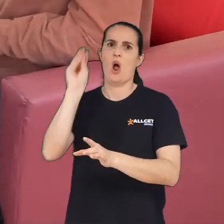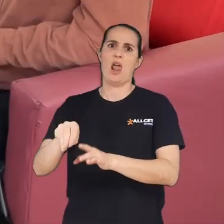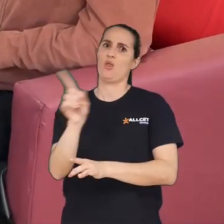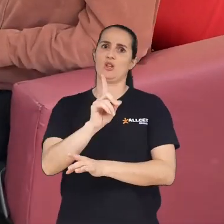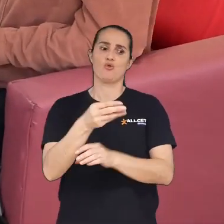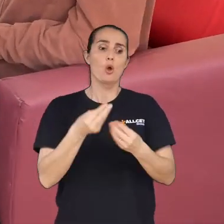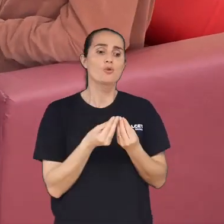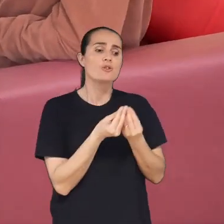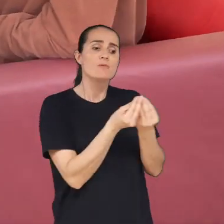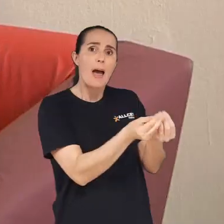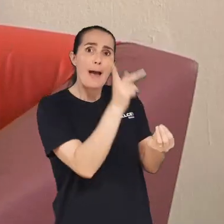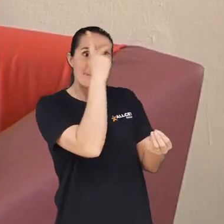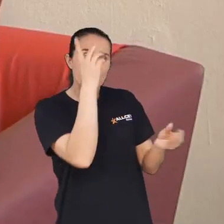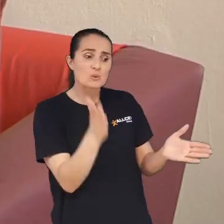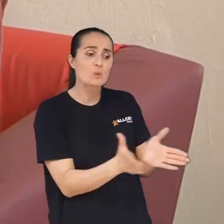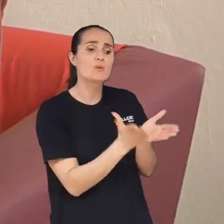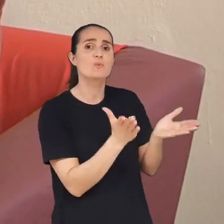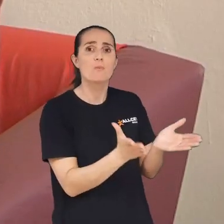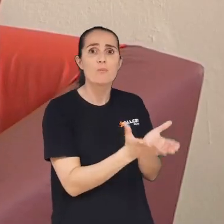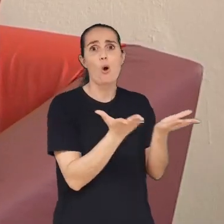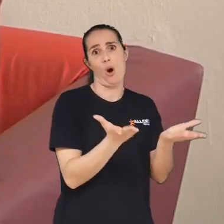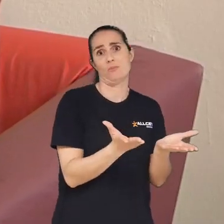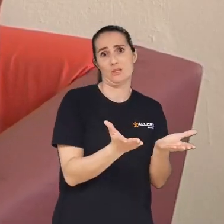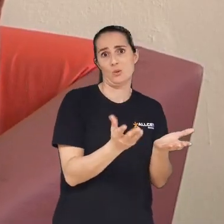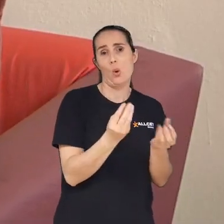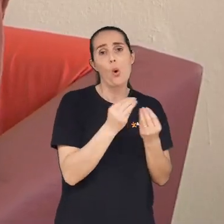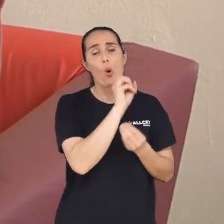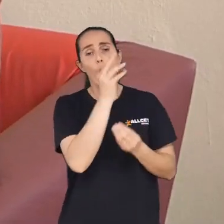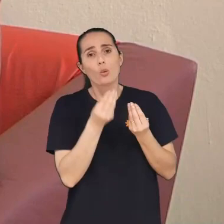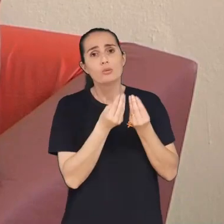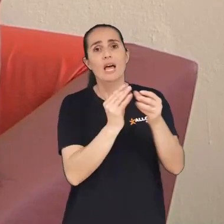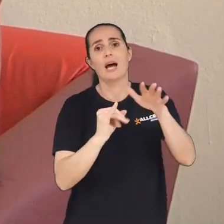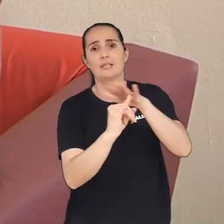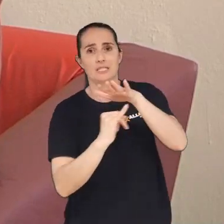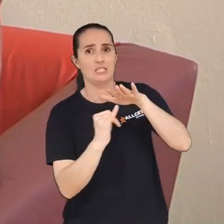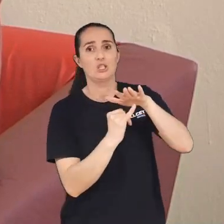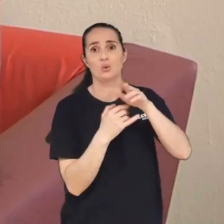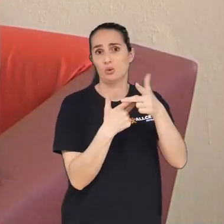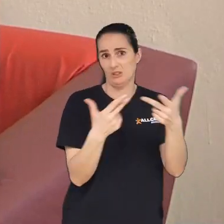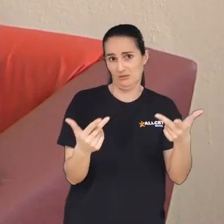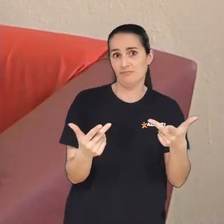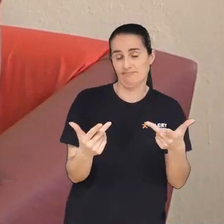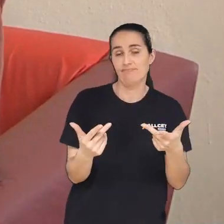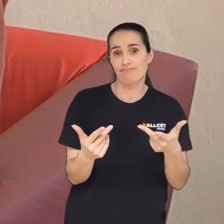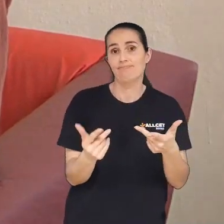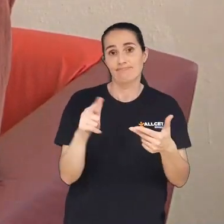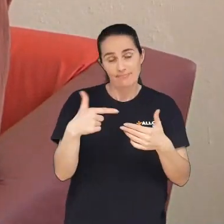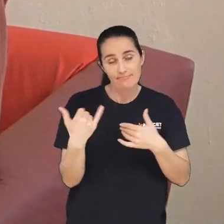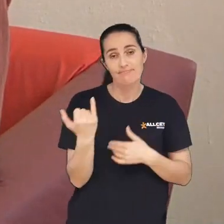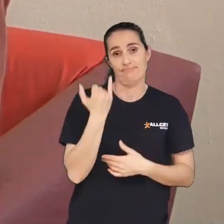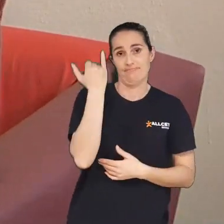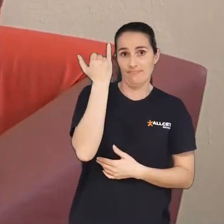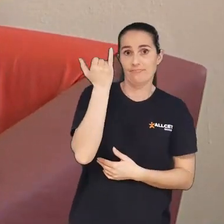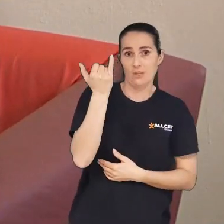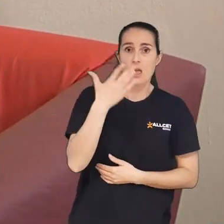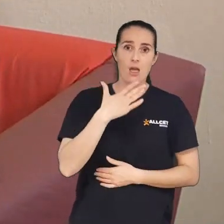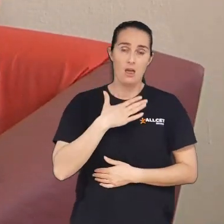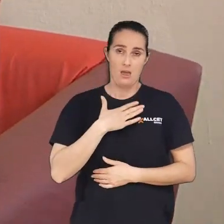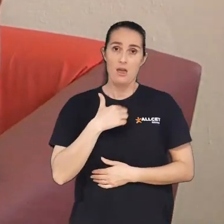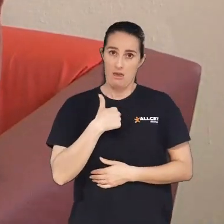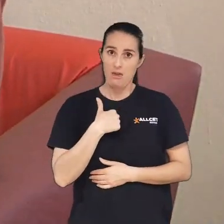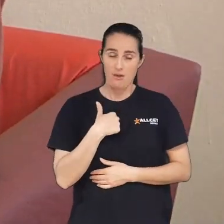que estejam aqui. Então, é esse que é o papel. Talvez eu, como vereador, sem estar conversando